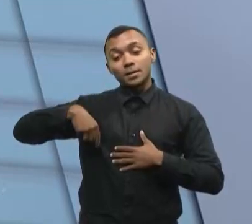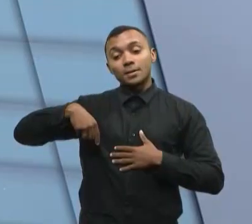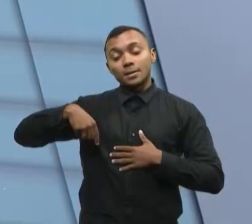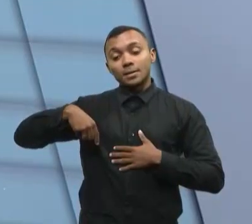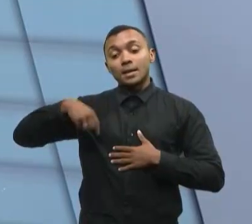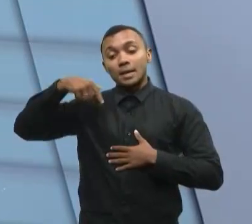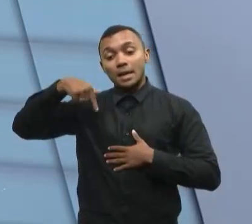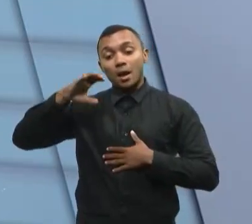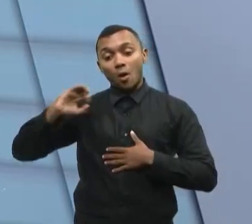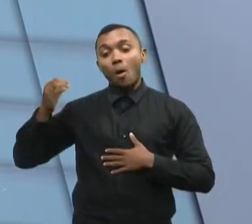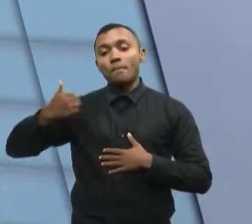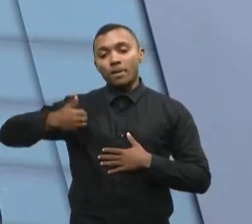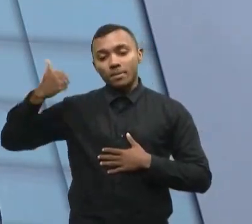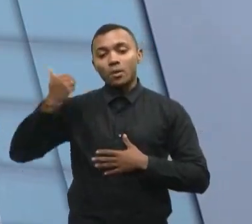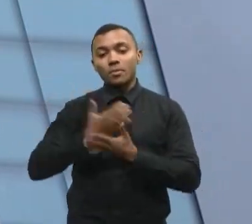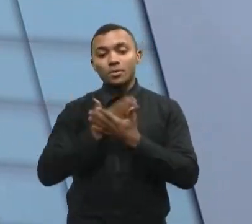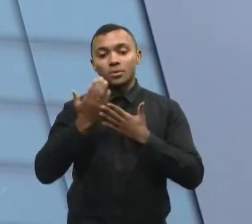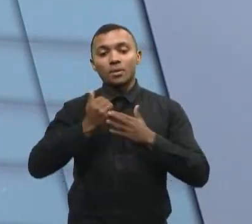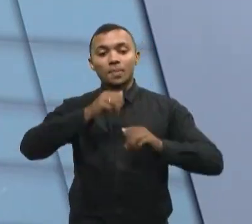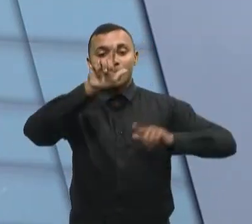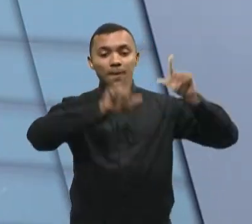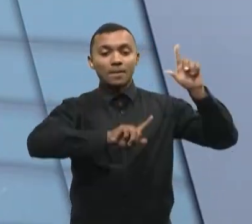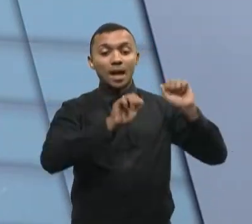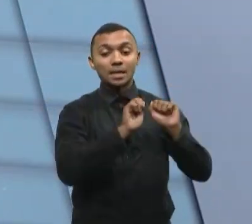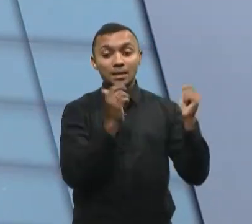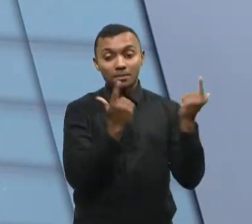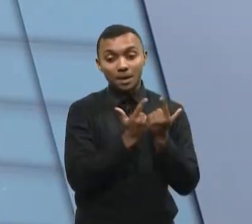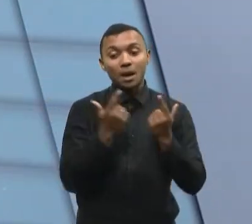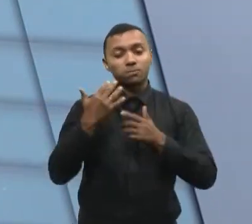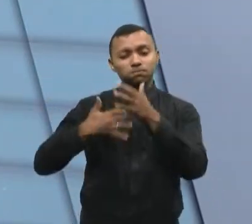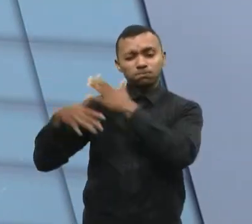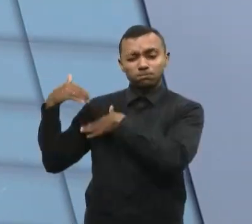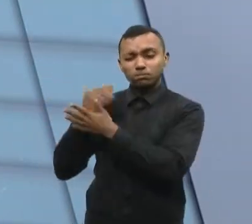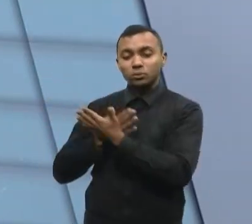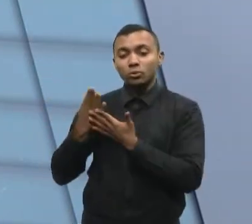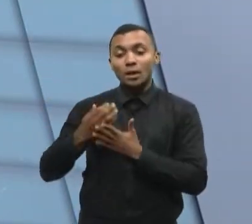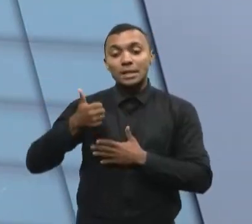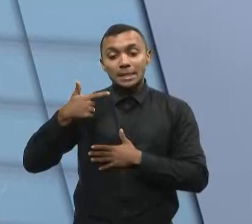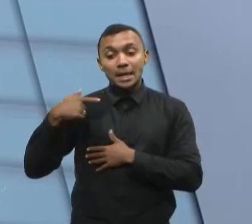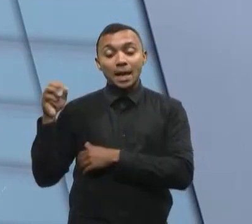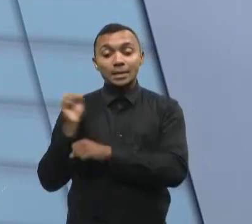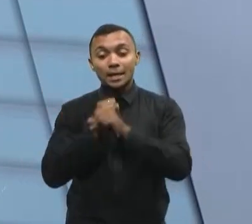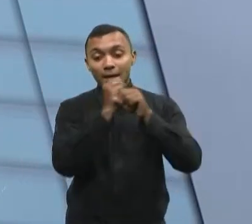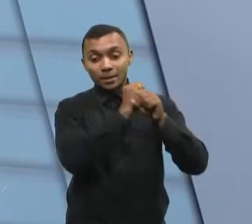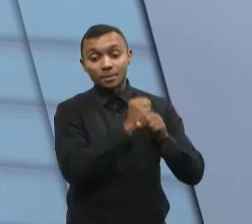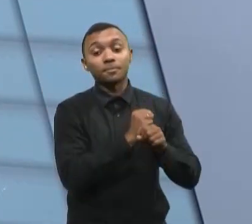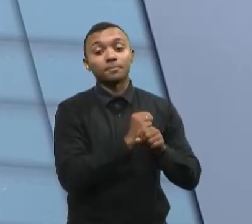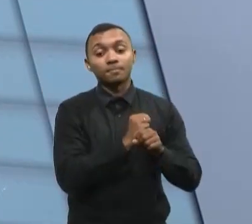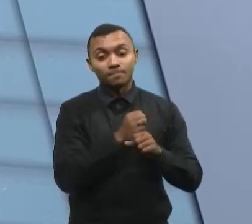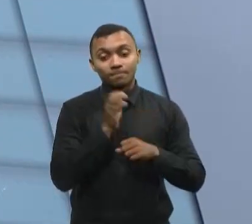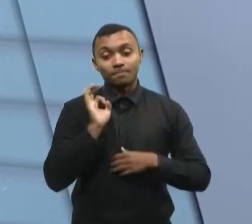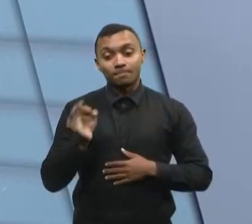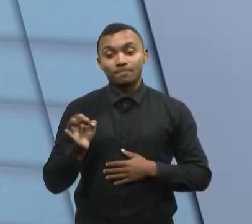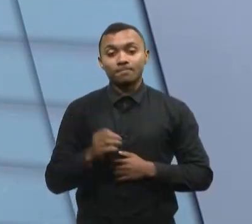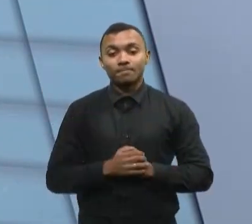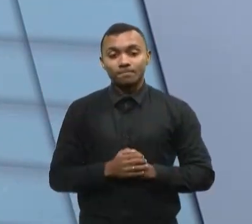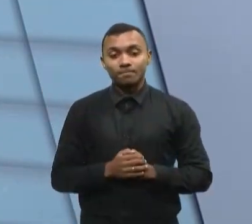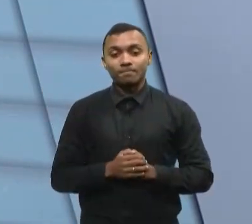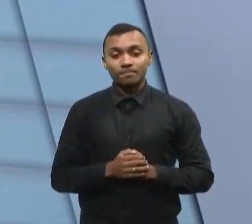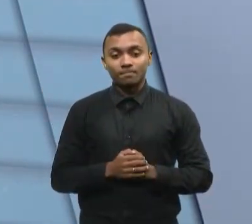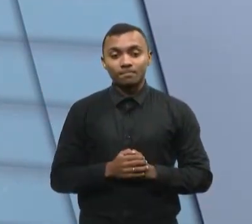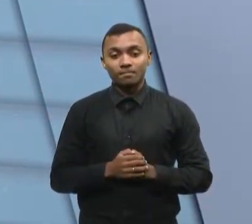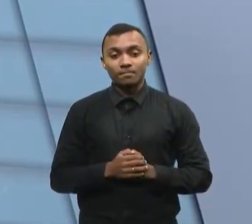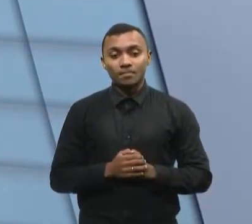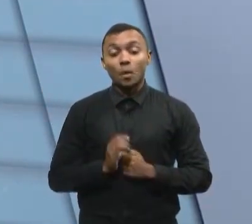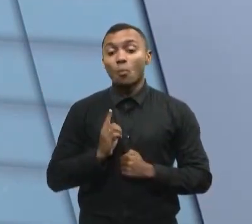entrou no ar aqui na grade de programação da TV Assembleia. Já há 17 anos no ar, a TV, 17 anos, o Questão de Ordem. Um ano